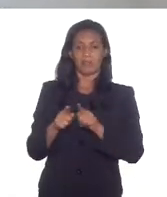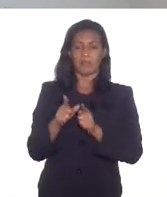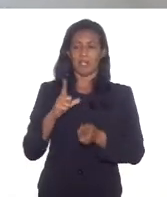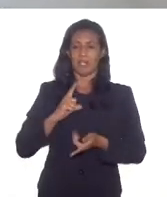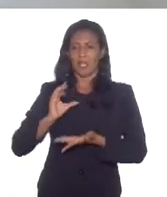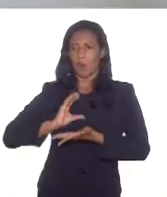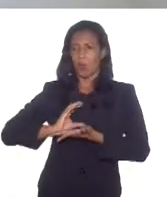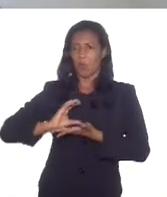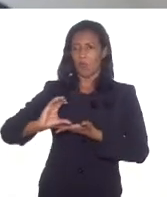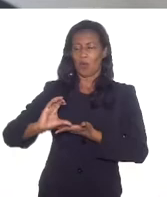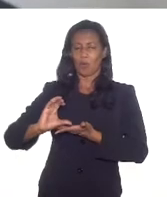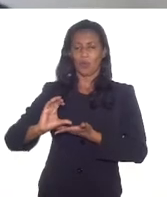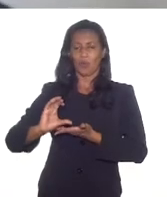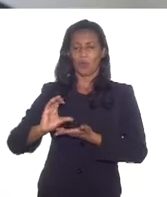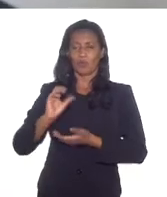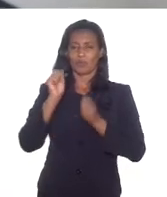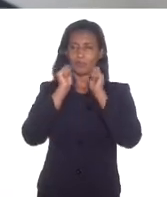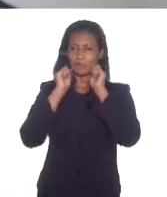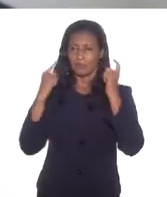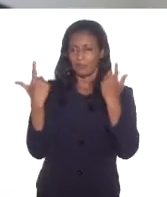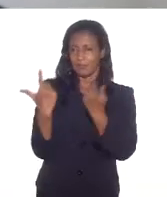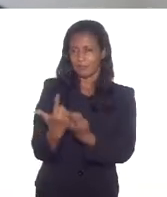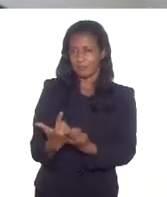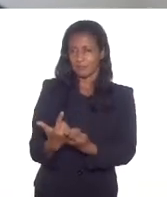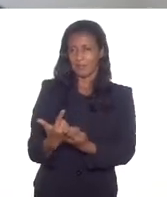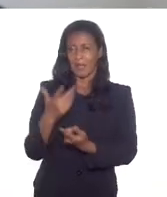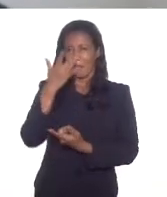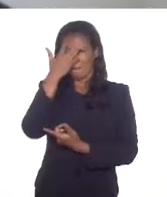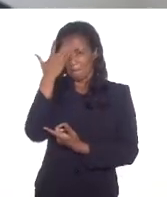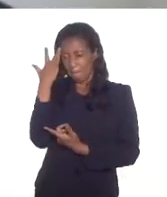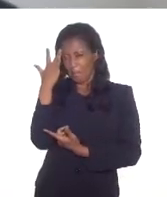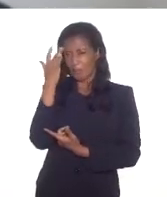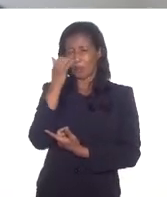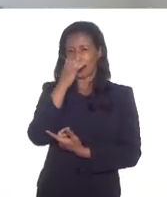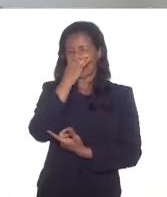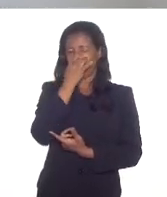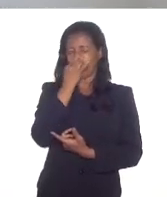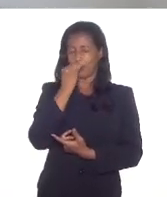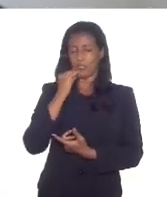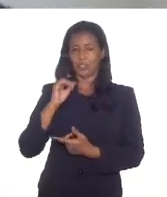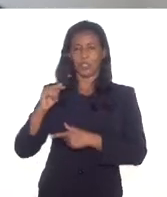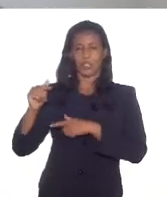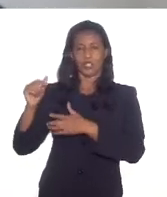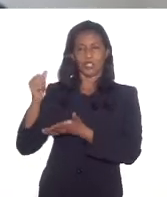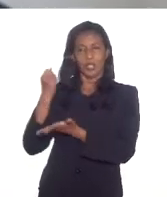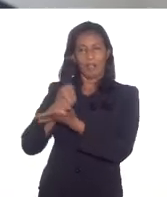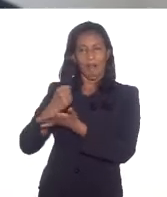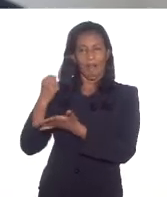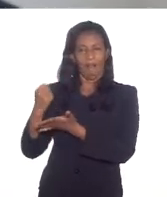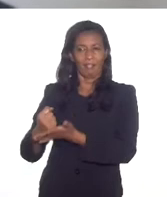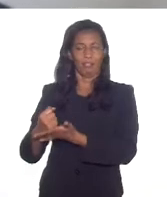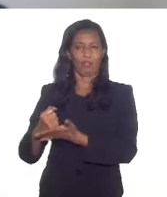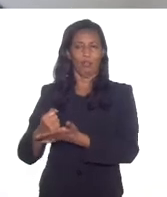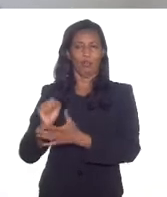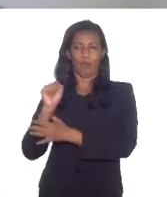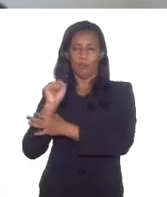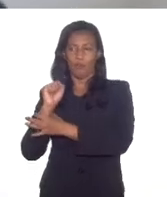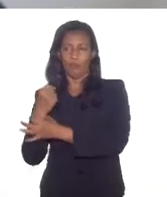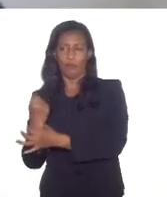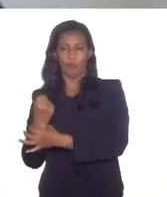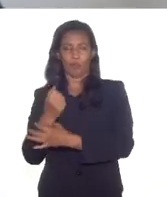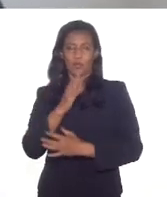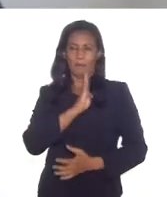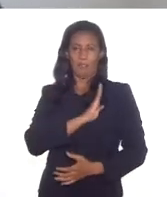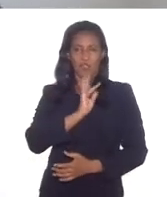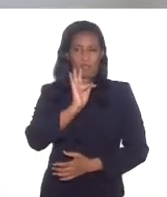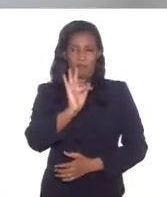Assembleia o chamamento das papiloscopistas, dos oficiais de cartórios, o reforço de segurança presente na Baixada,